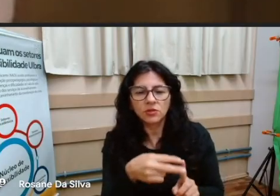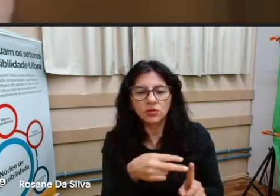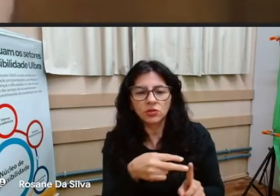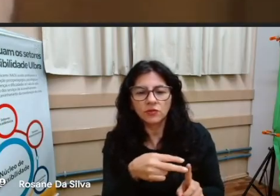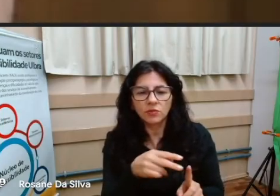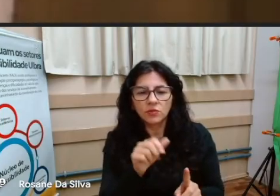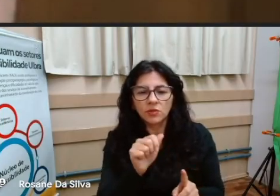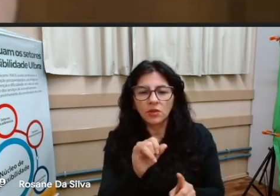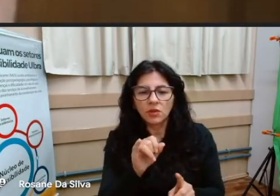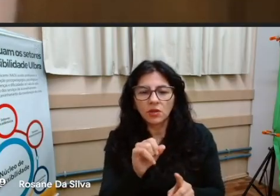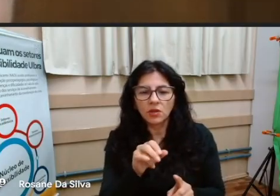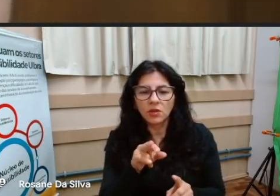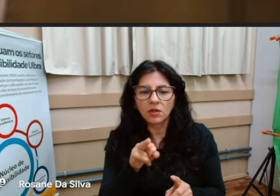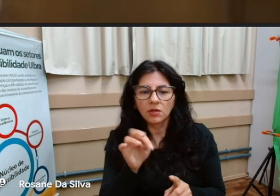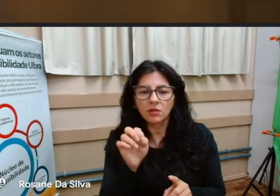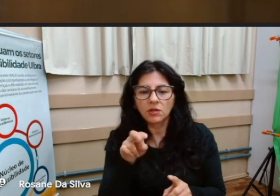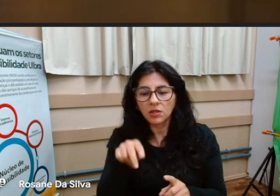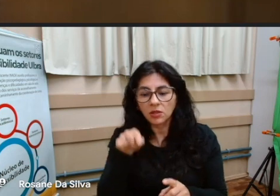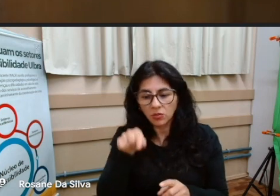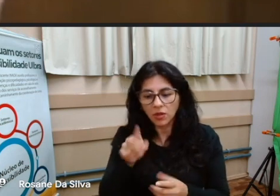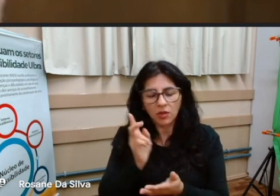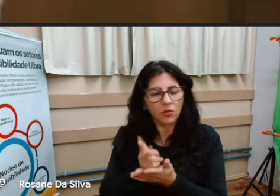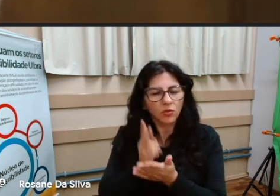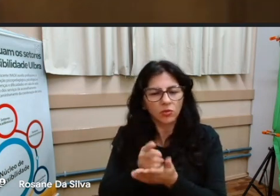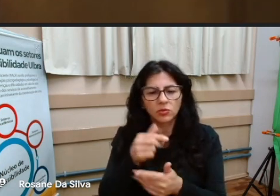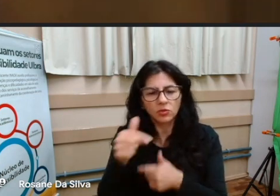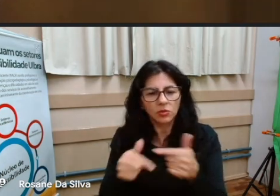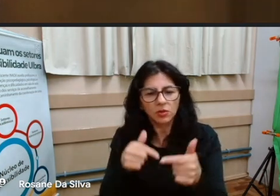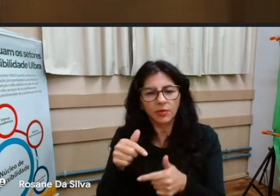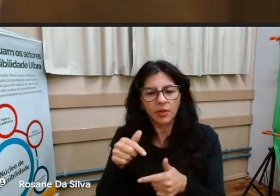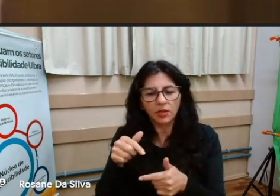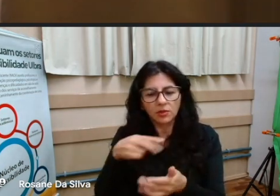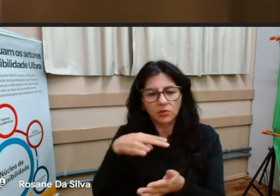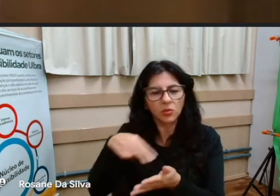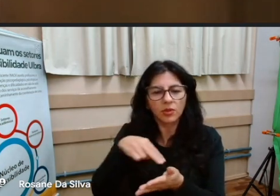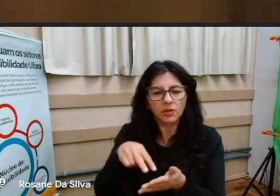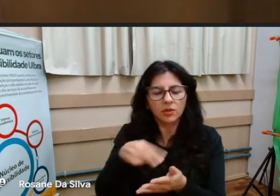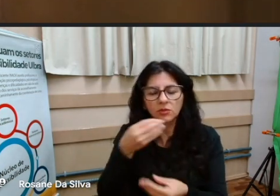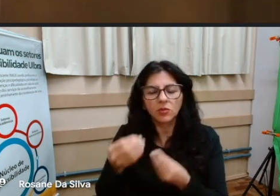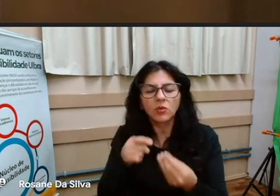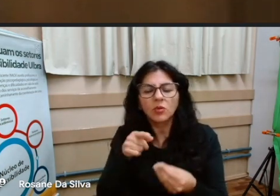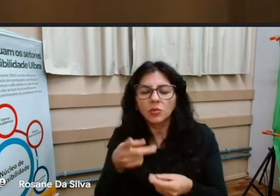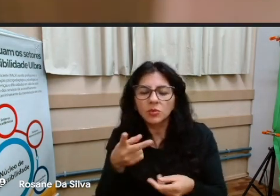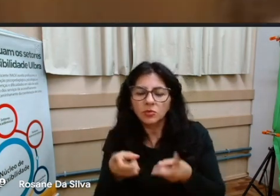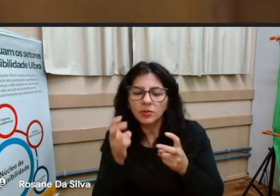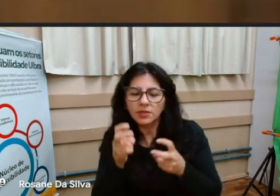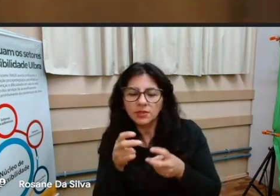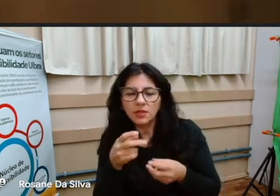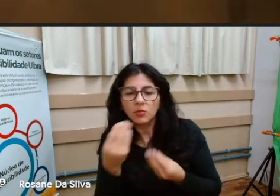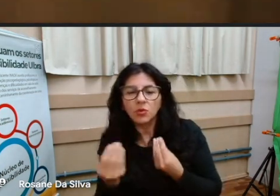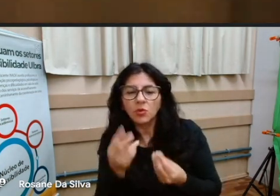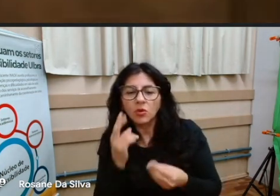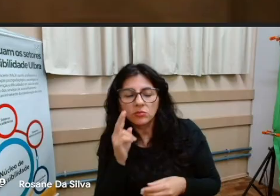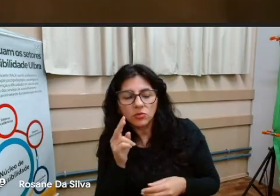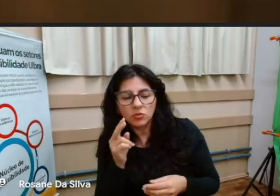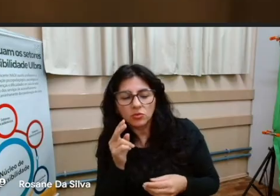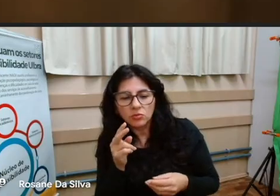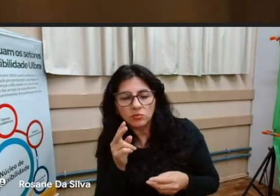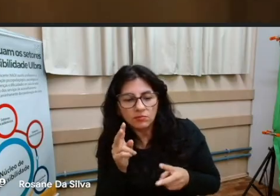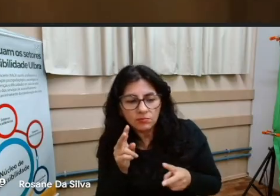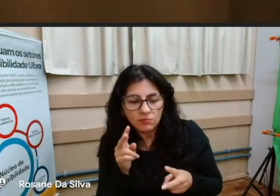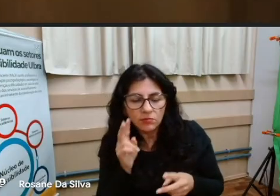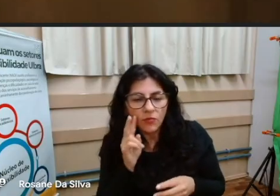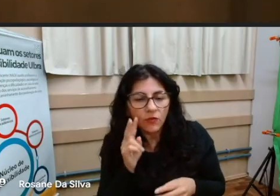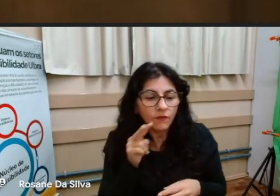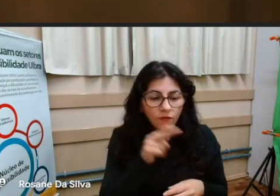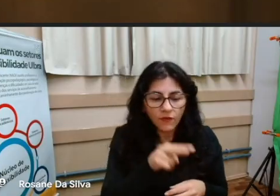eh pro Airton que continua né Trabalhando eh com a dança como tu Olhas ainda pros estudos culturais